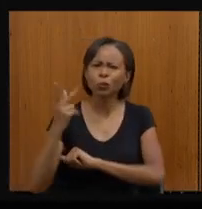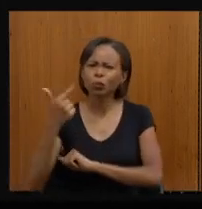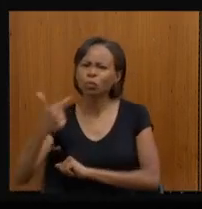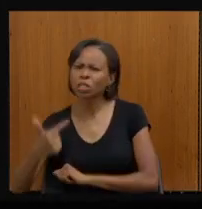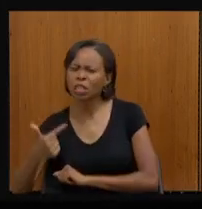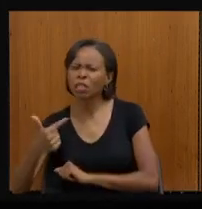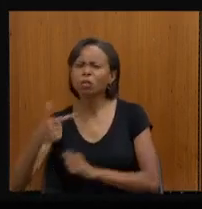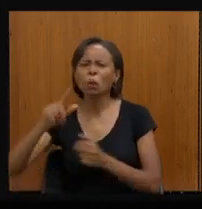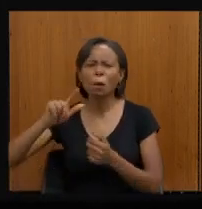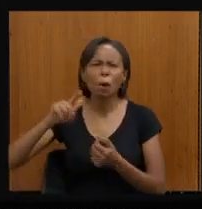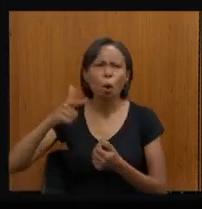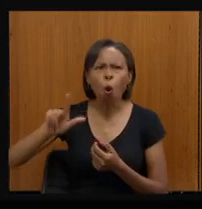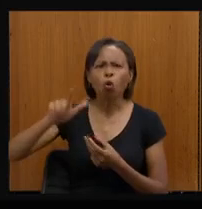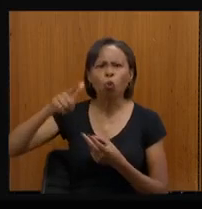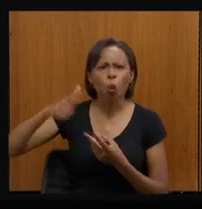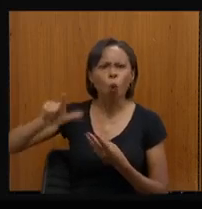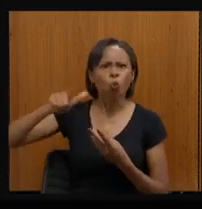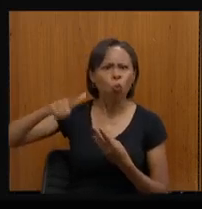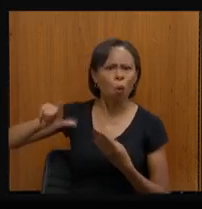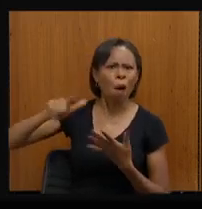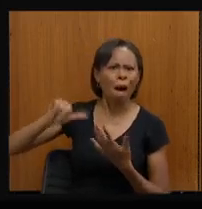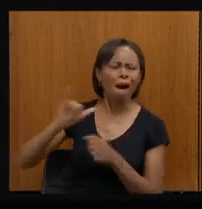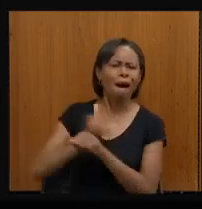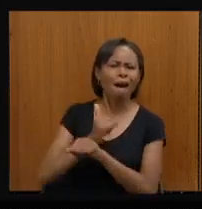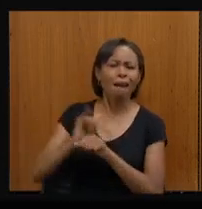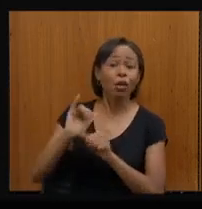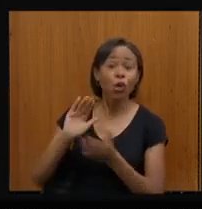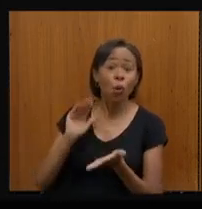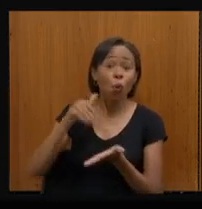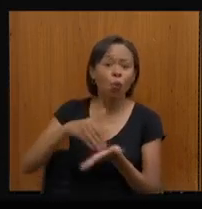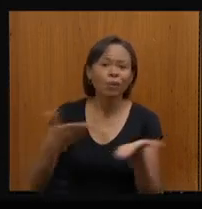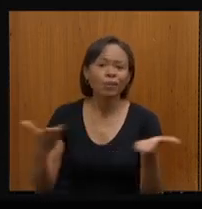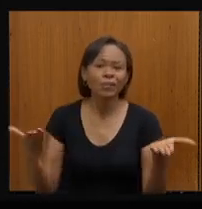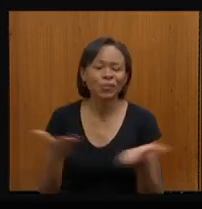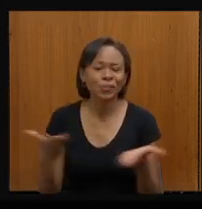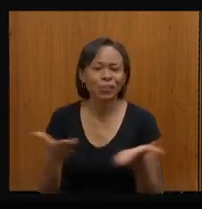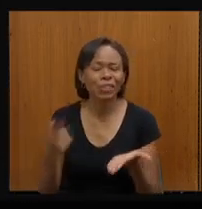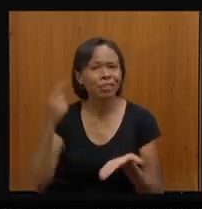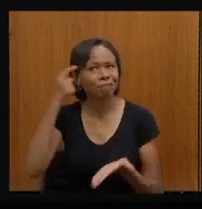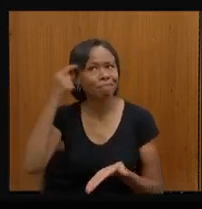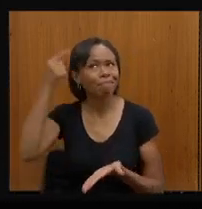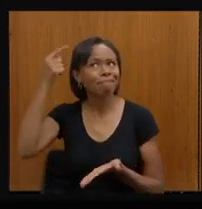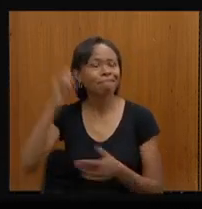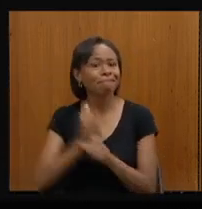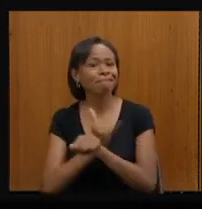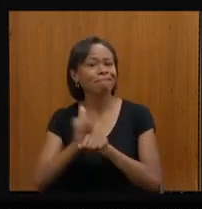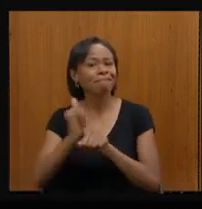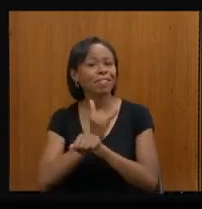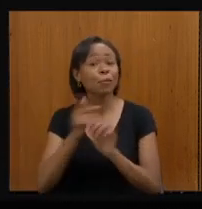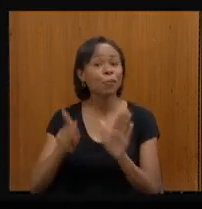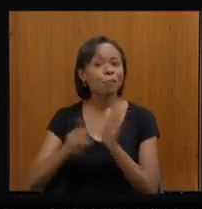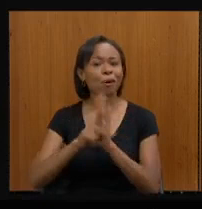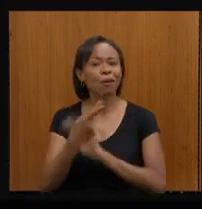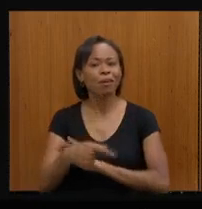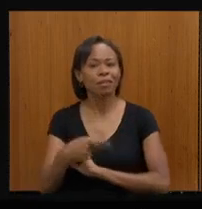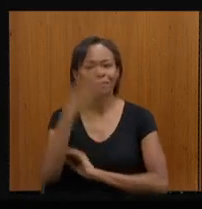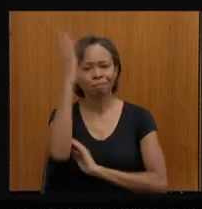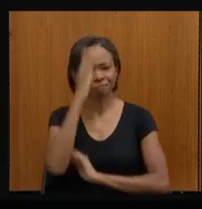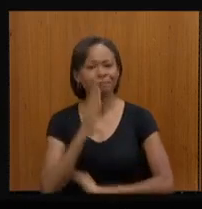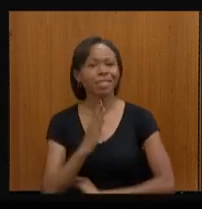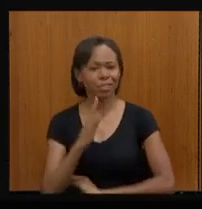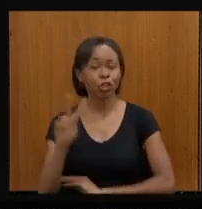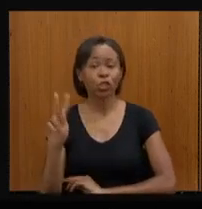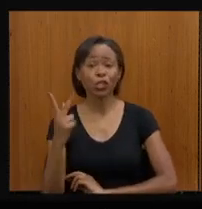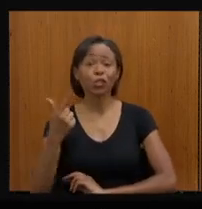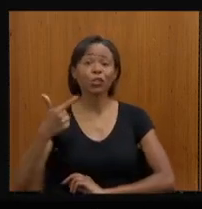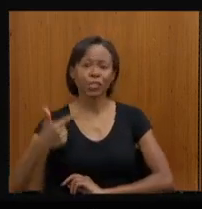E hoje nós estamos nos debruçando sobre o que virasse a estratégia Brasileira de hidrogênio mais precisamente o